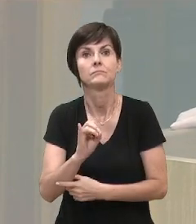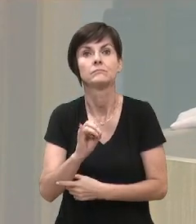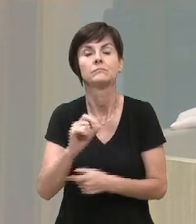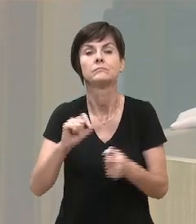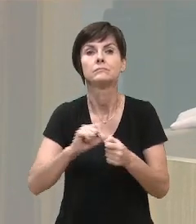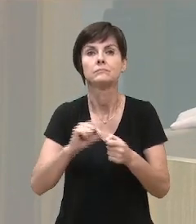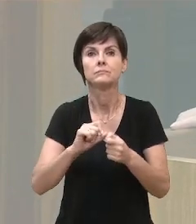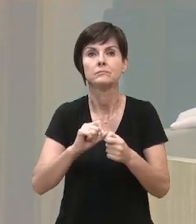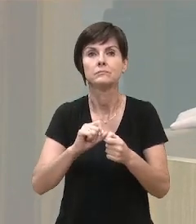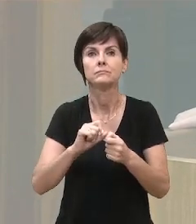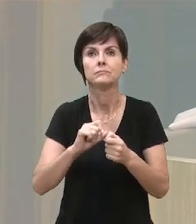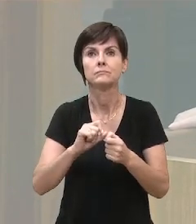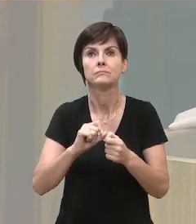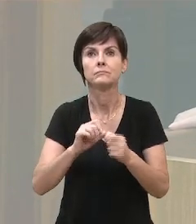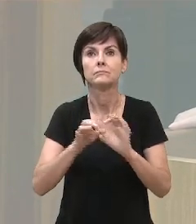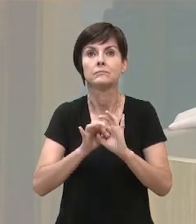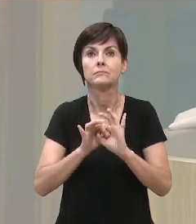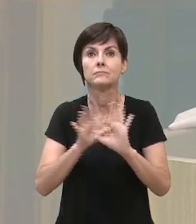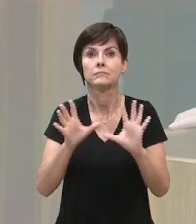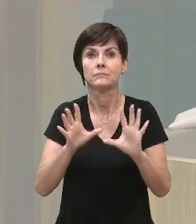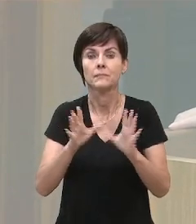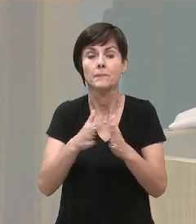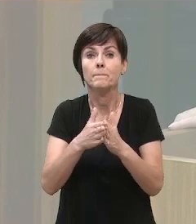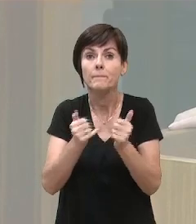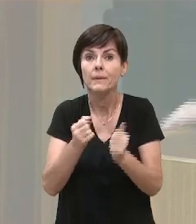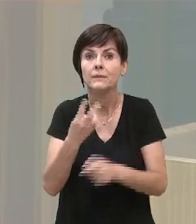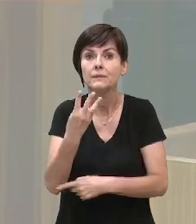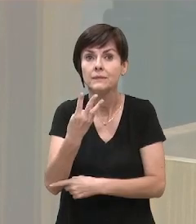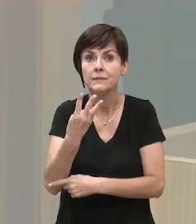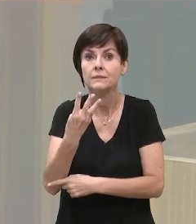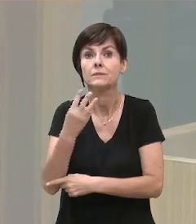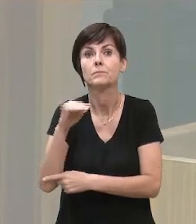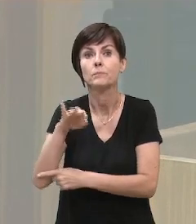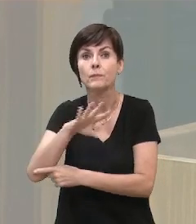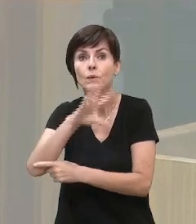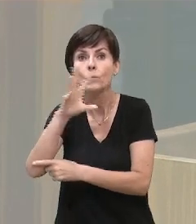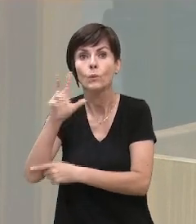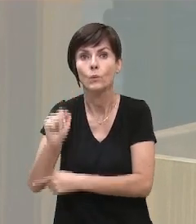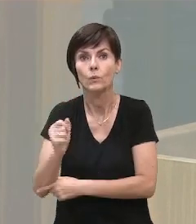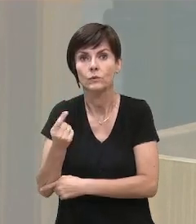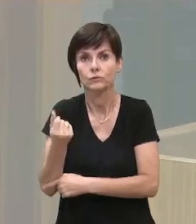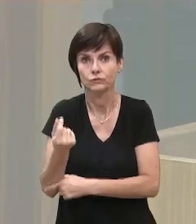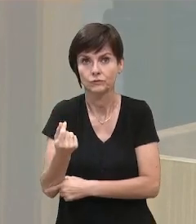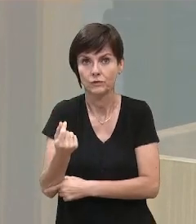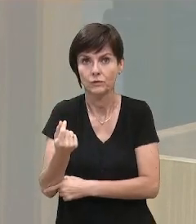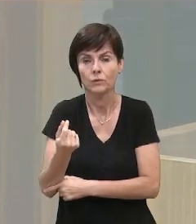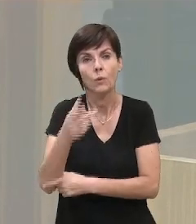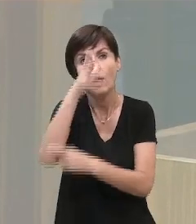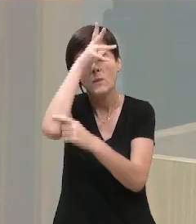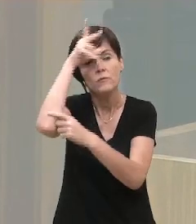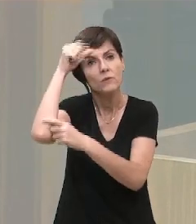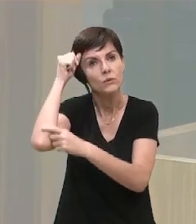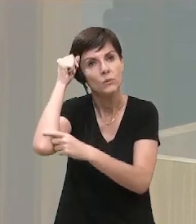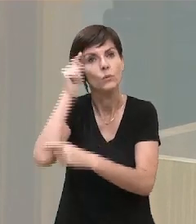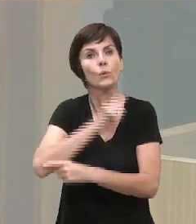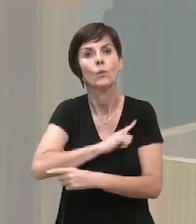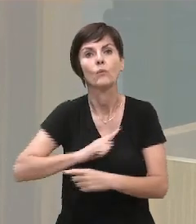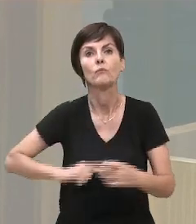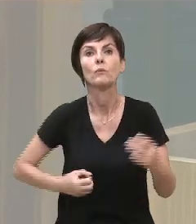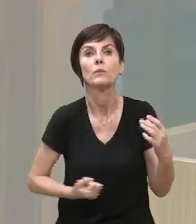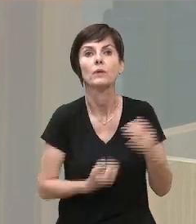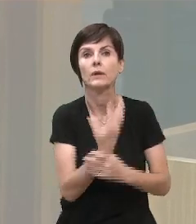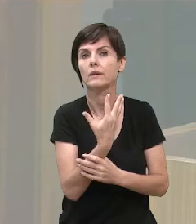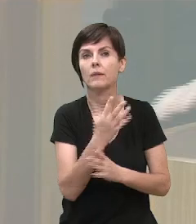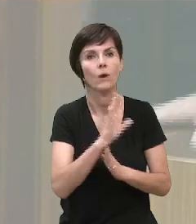essa outorga de 3 milhões de reais, não é algo que o município, o governo inventou. É um modelo